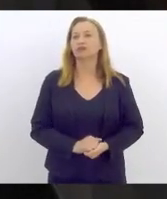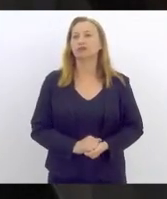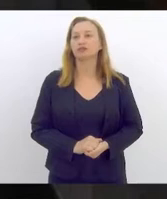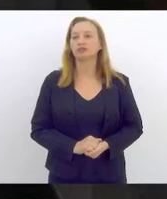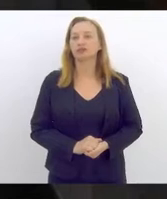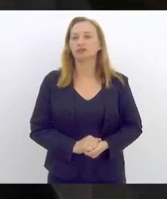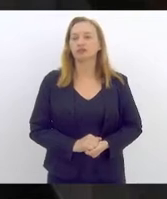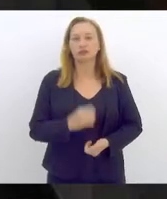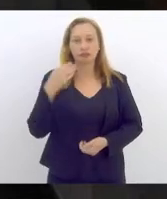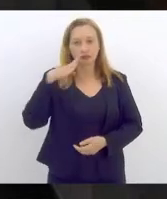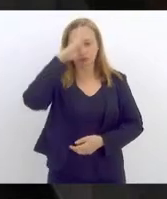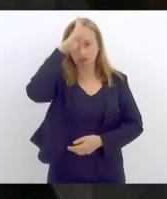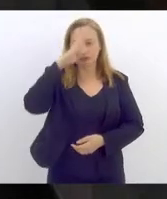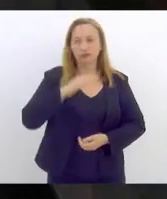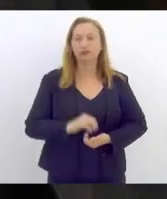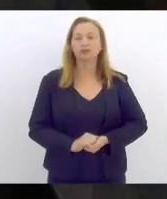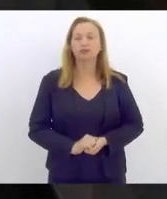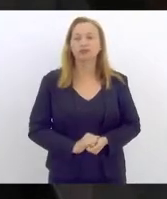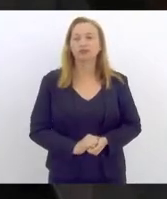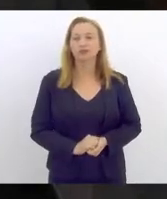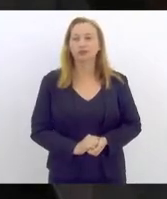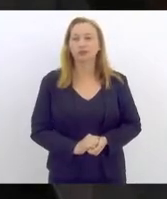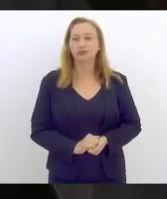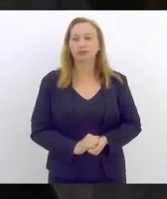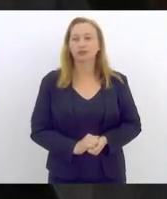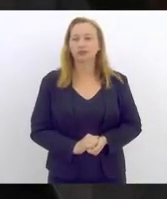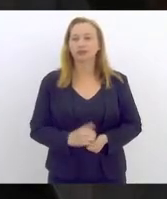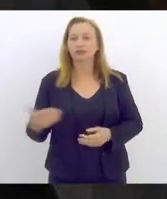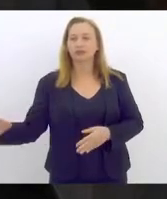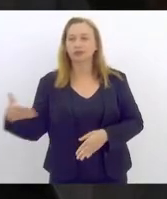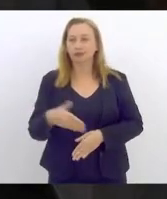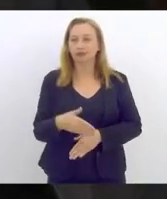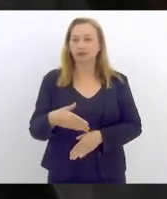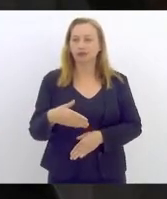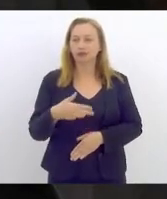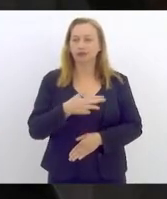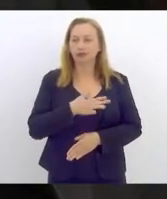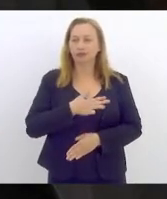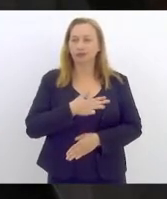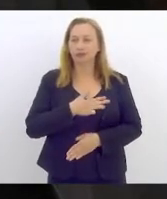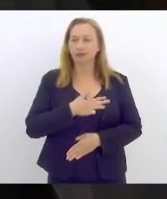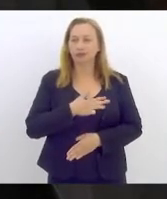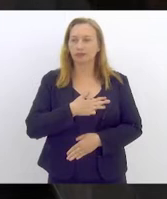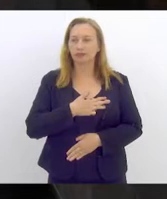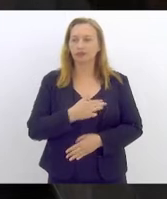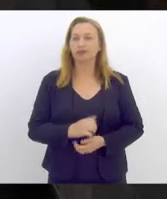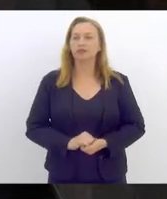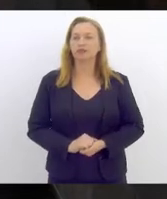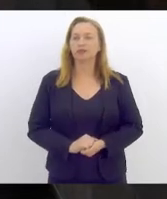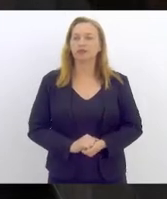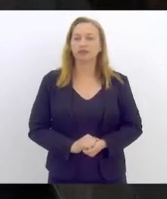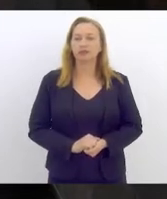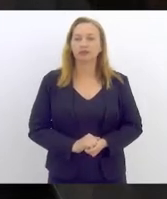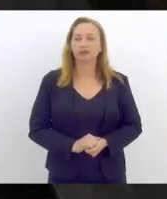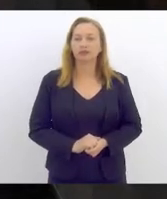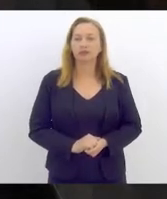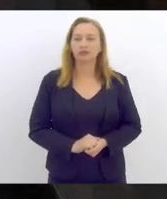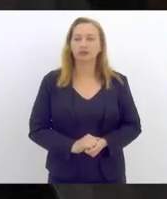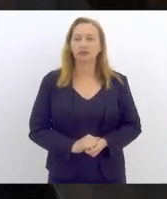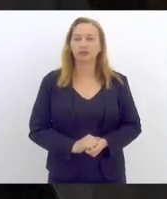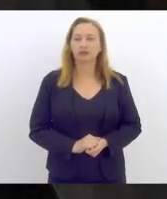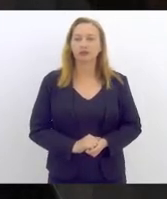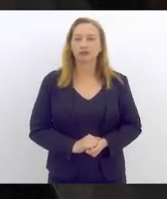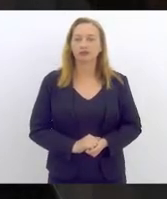Jair Messias bolsonaro e o que entra de Luiz Inácio Lula da Silva